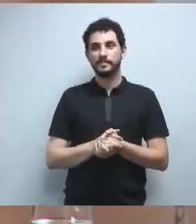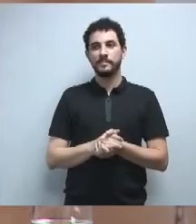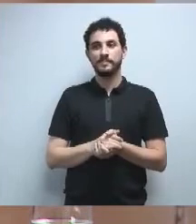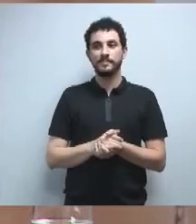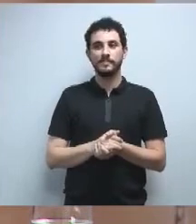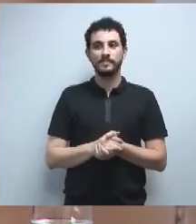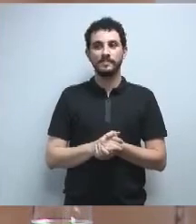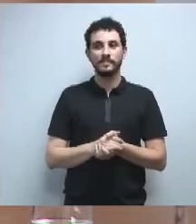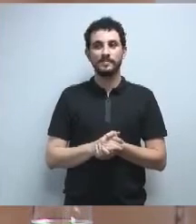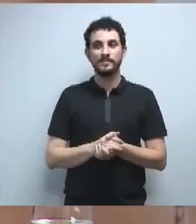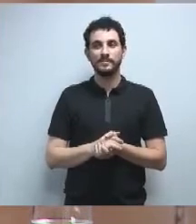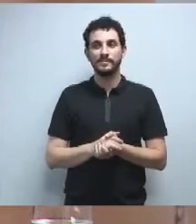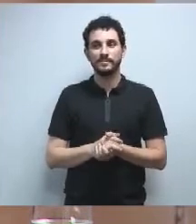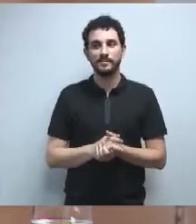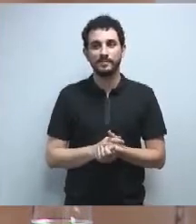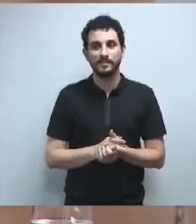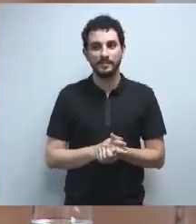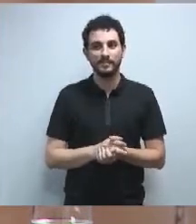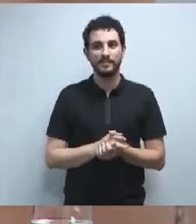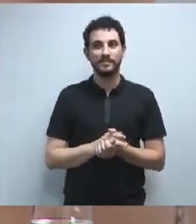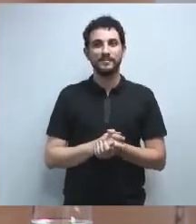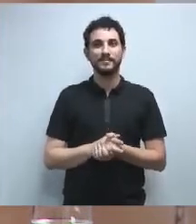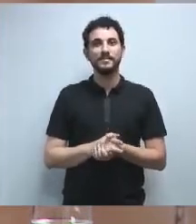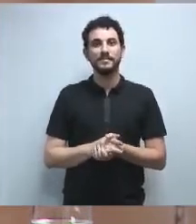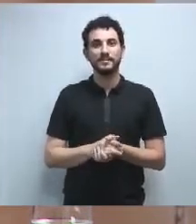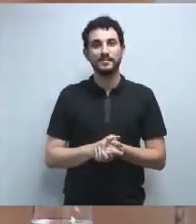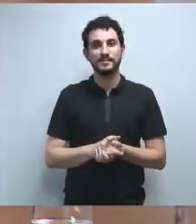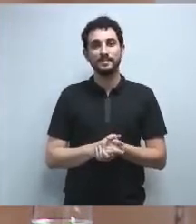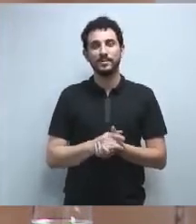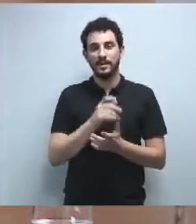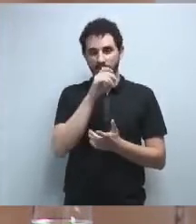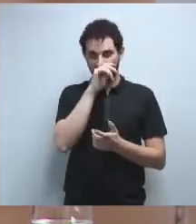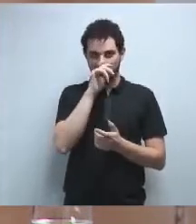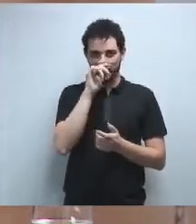tem que haver uma comunicação com a sociedade tem